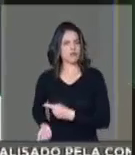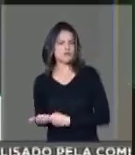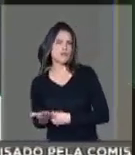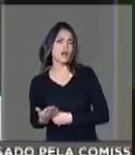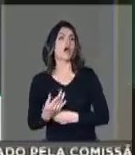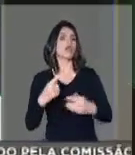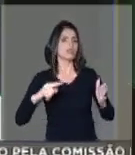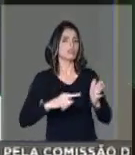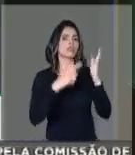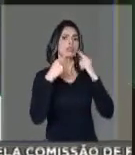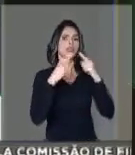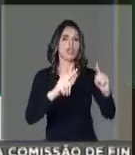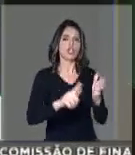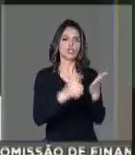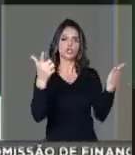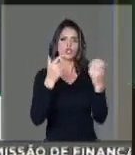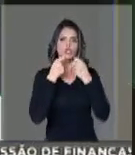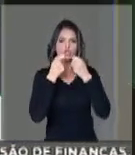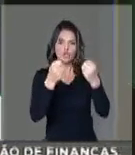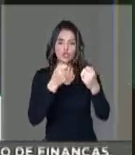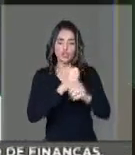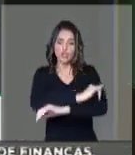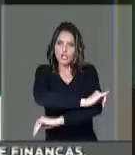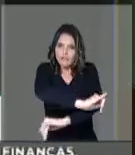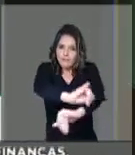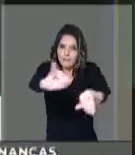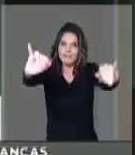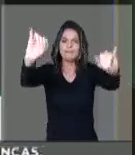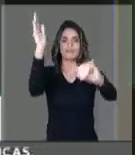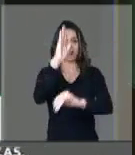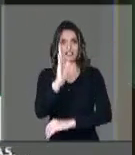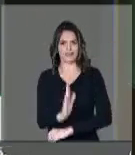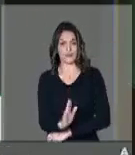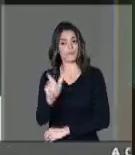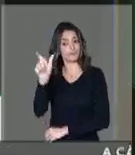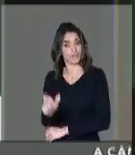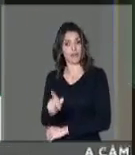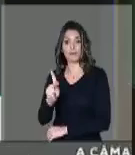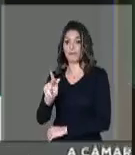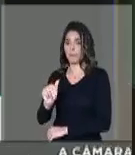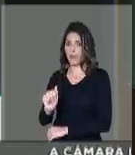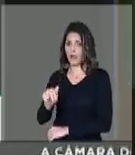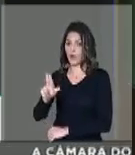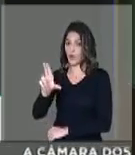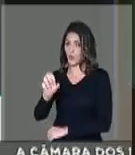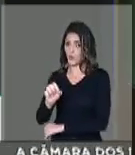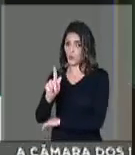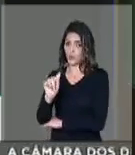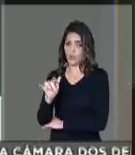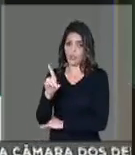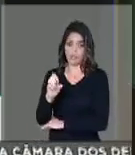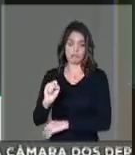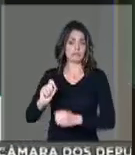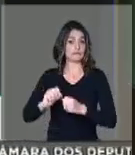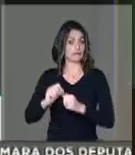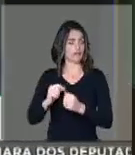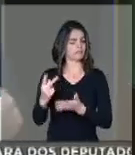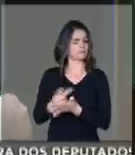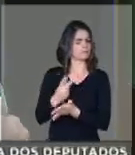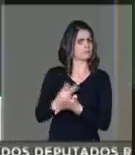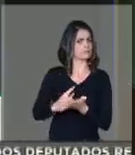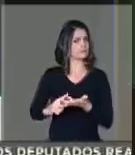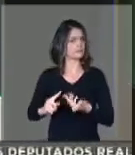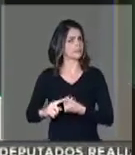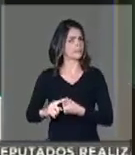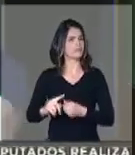uma denunciada nos jornais do país. Tudo isso é para atrair investimentos,